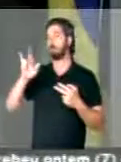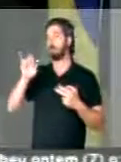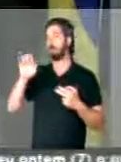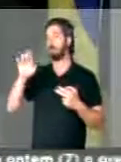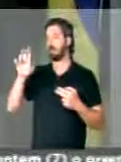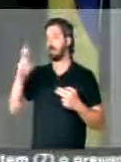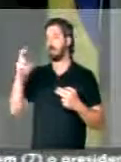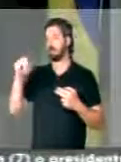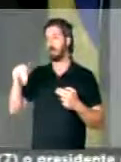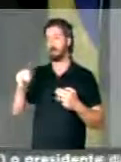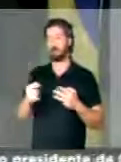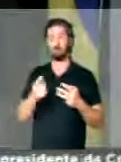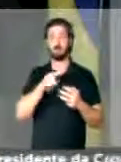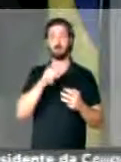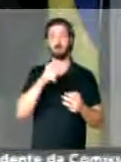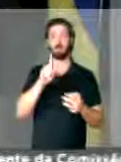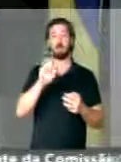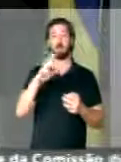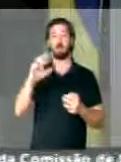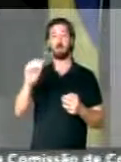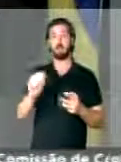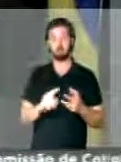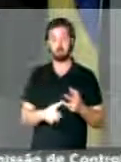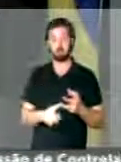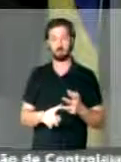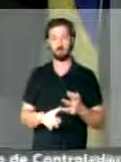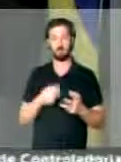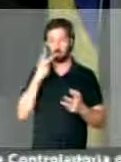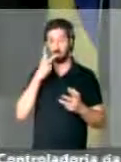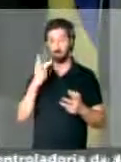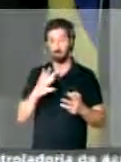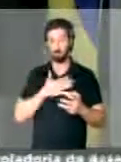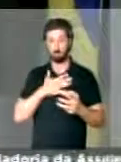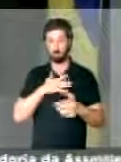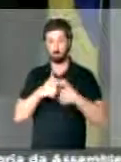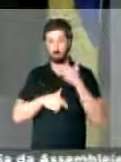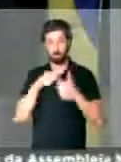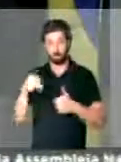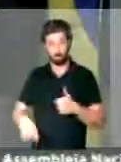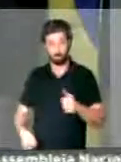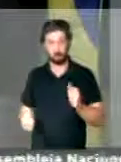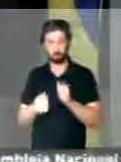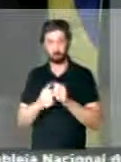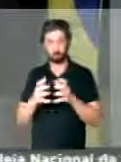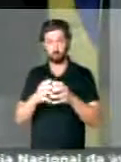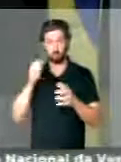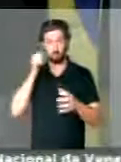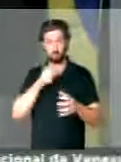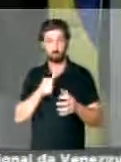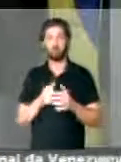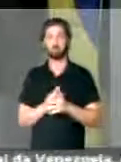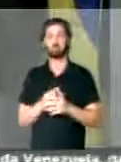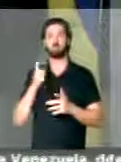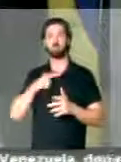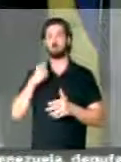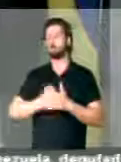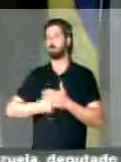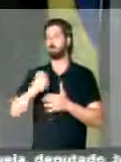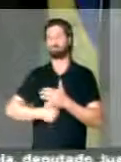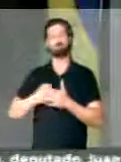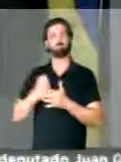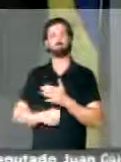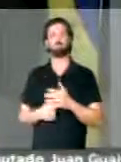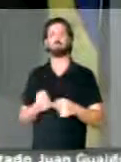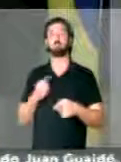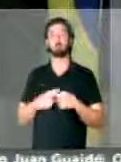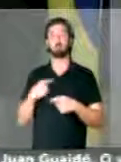querida Graça da Casa do Motor. E dizer para essas mulheres que o meu trabalho aqui junto à bancada feminina é incansável para